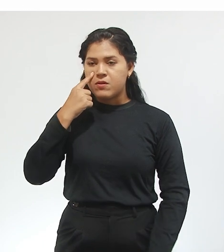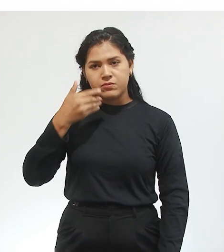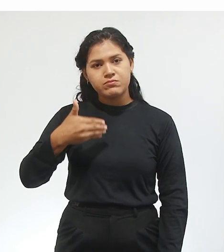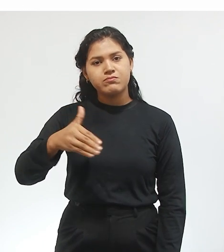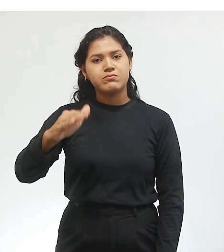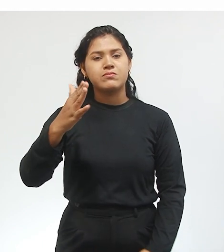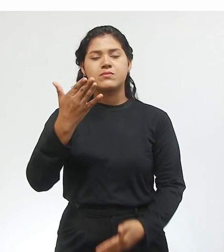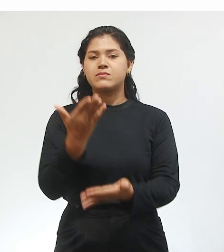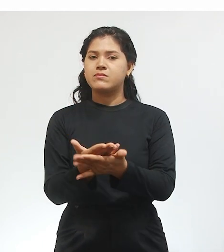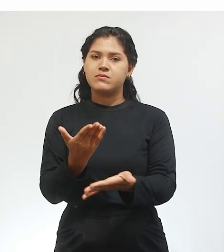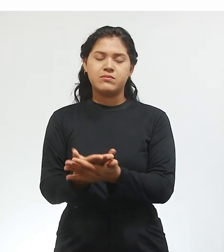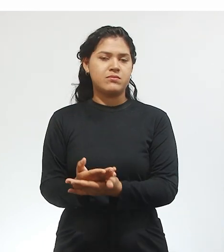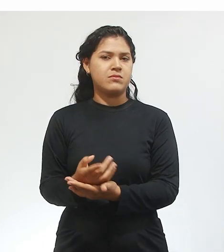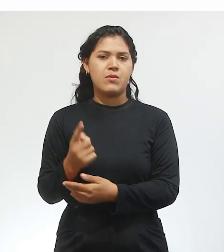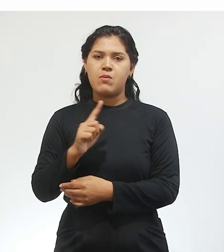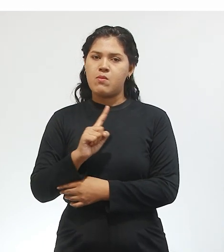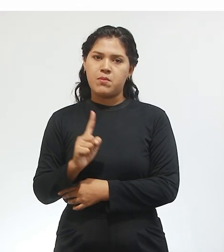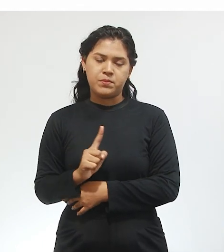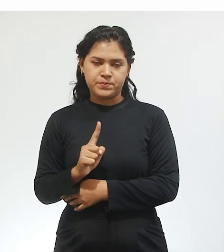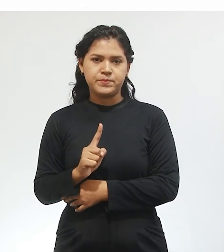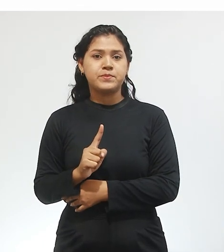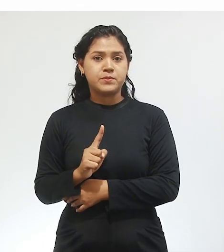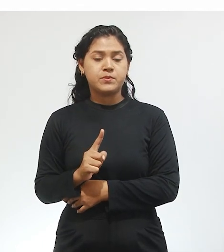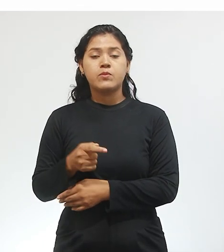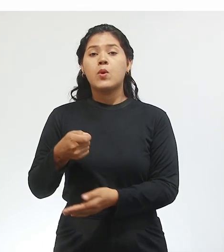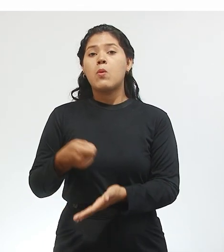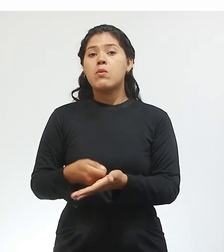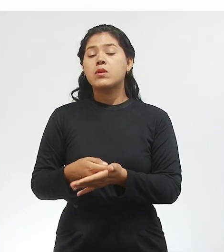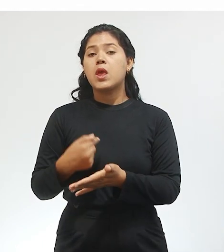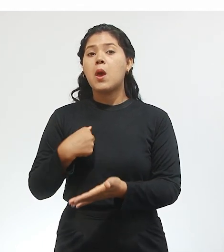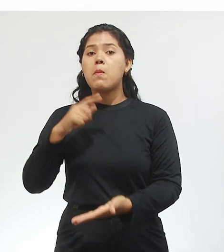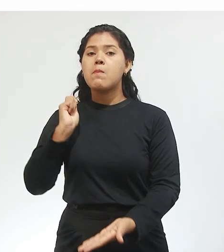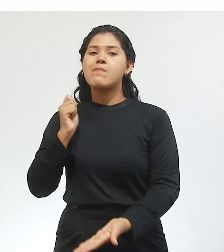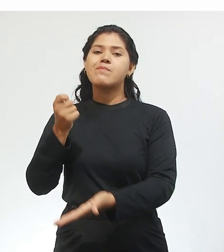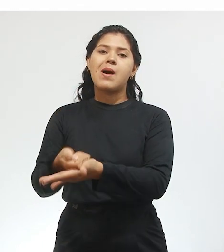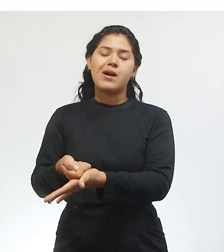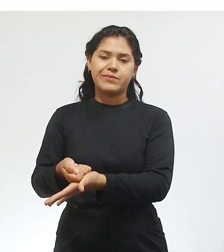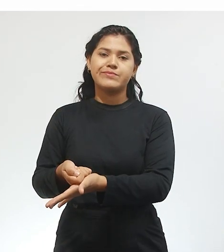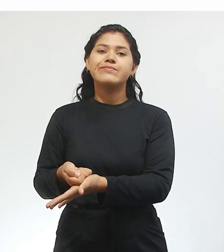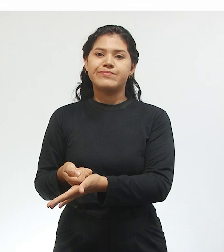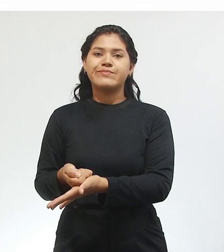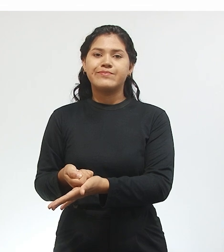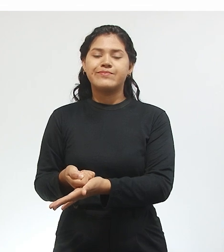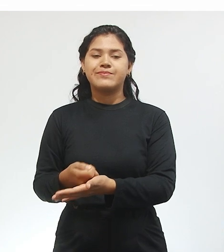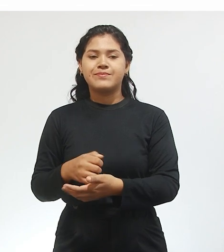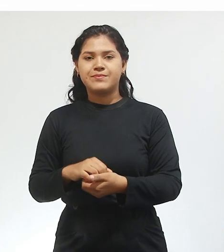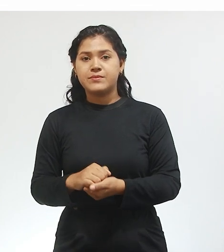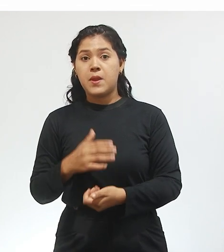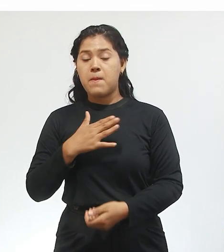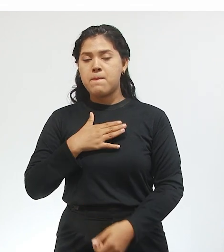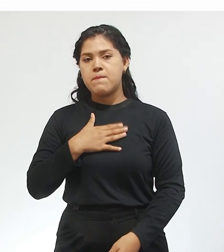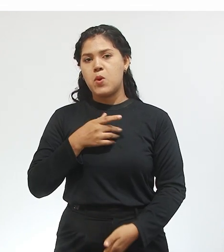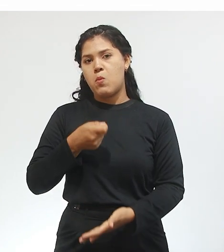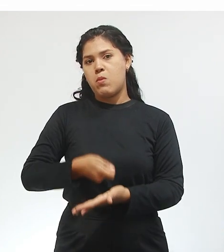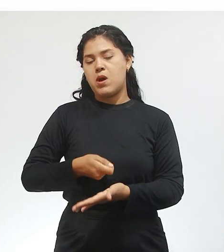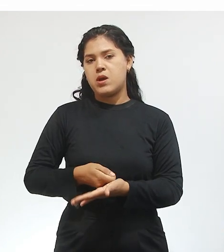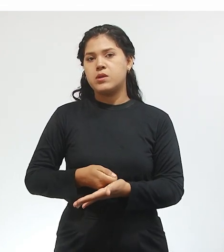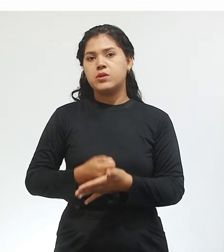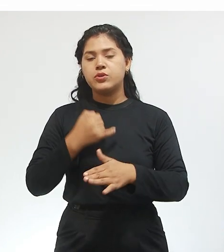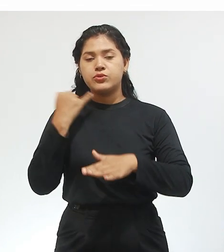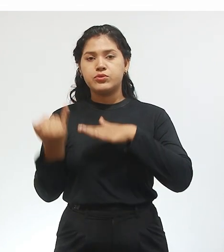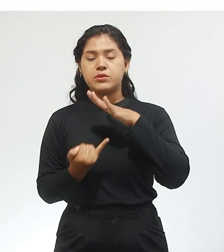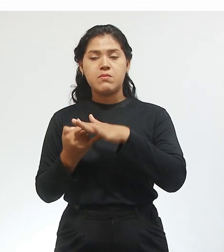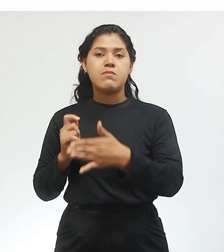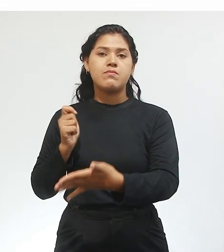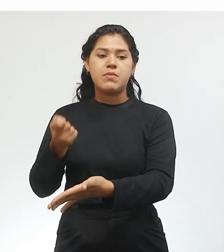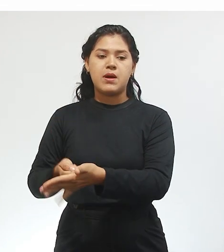que não. As obrigações são aqueles valores que eu tenho que pagar aos terceiros, não é isso? Minha obrigação com os terceiros. O patrimônio